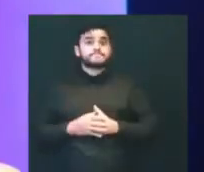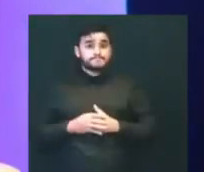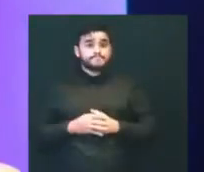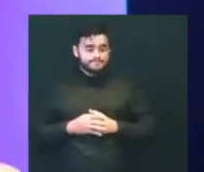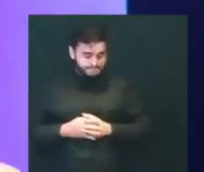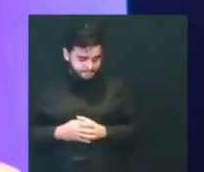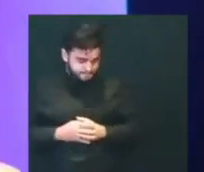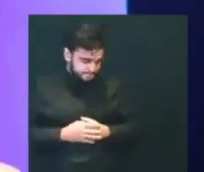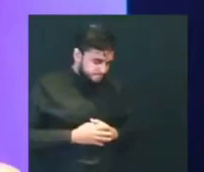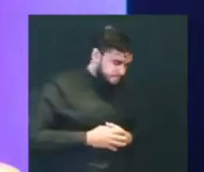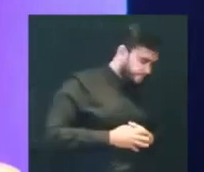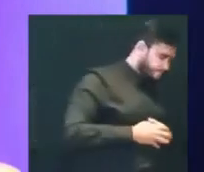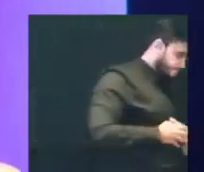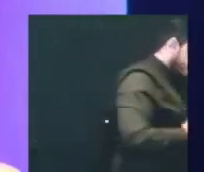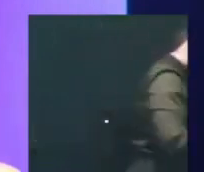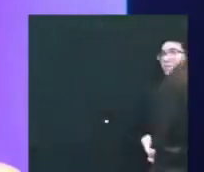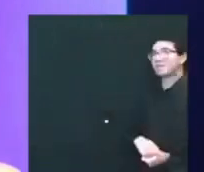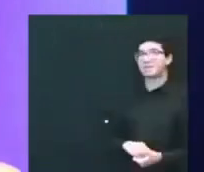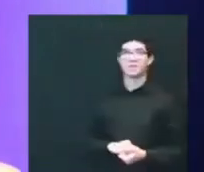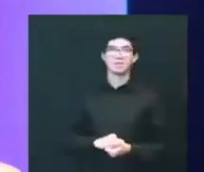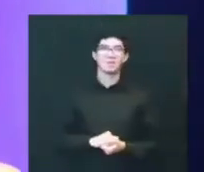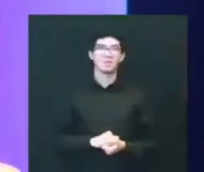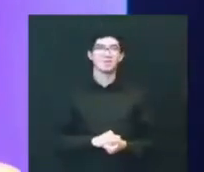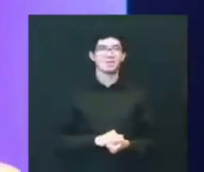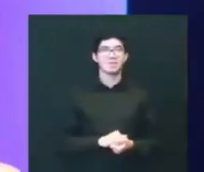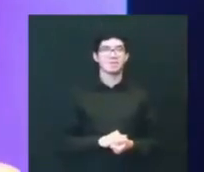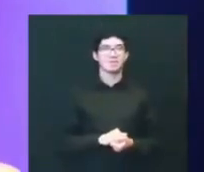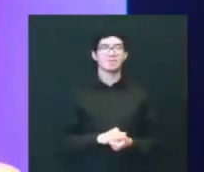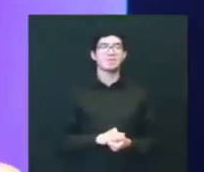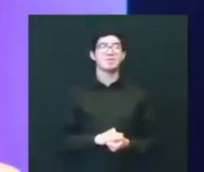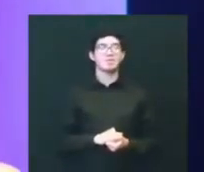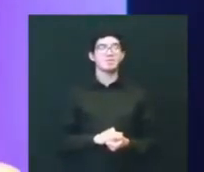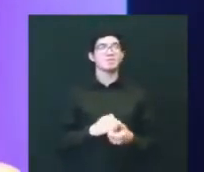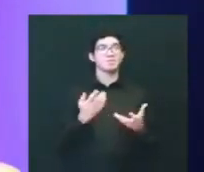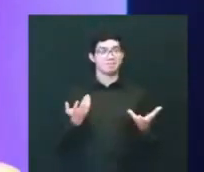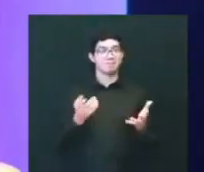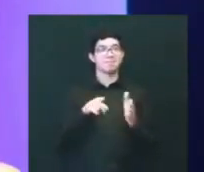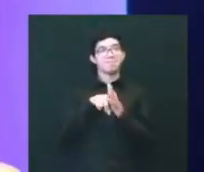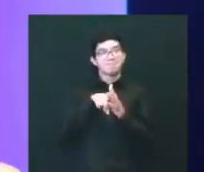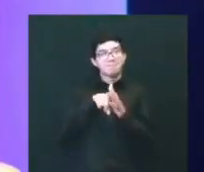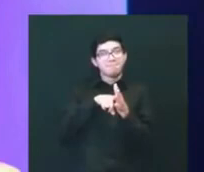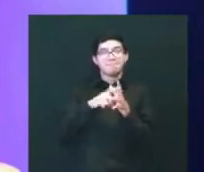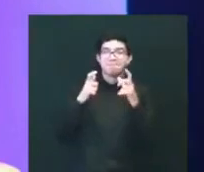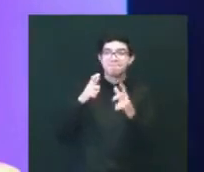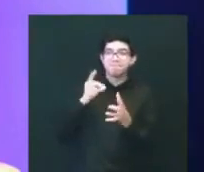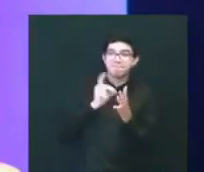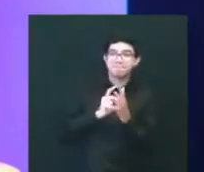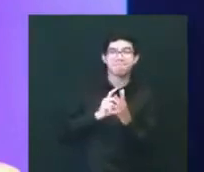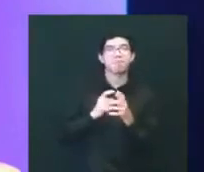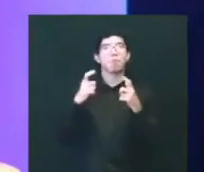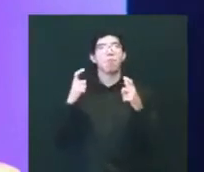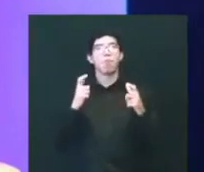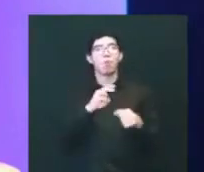Mas a gente tem que ter muito cuidado, às vezes, na internet, onde a gente pesquisa as coisas. Tem que realmente ir na fonte, saber